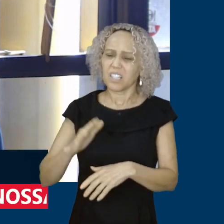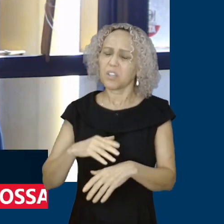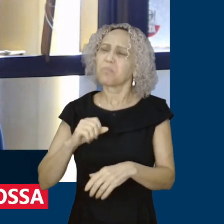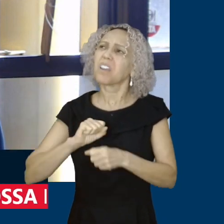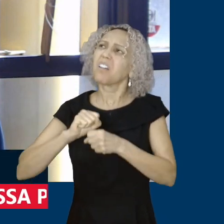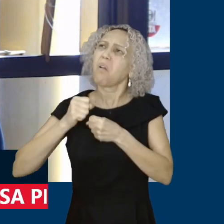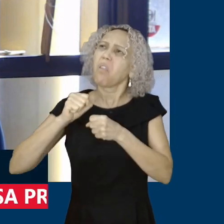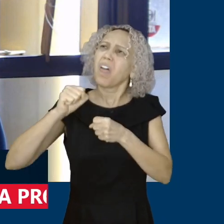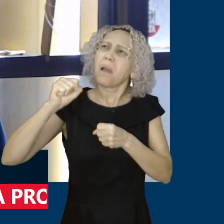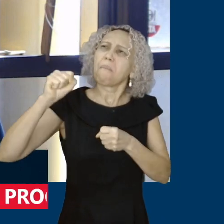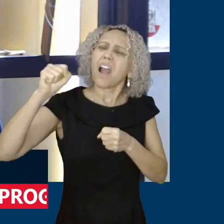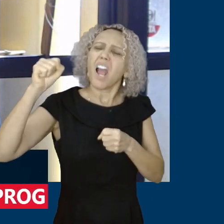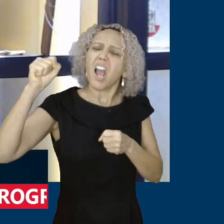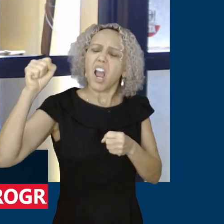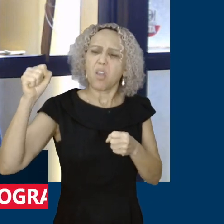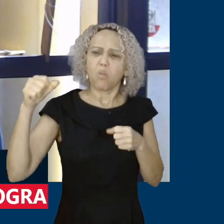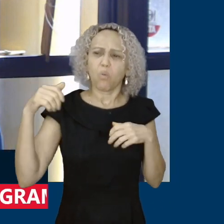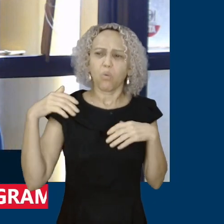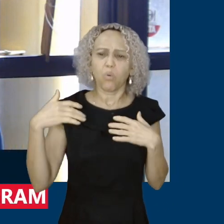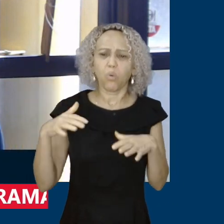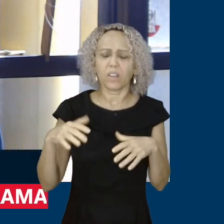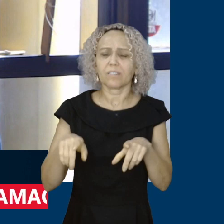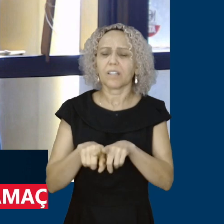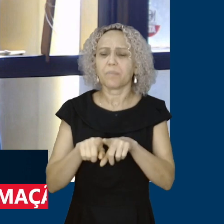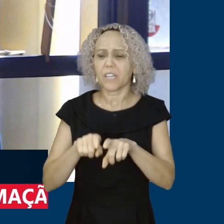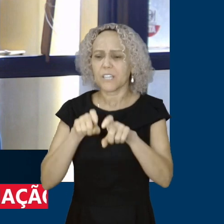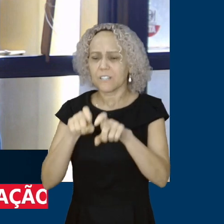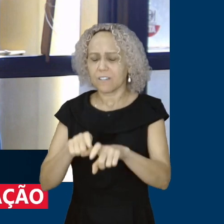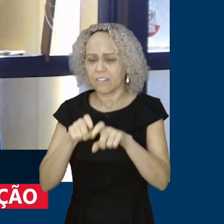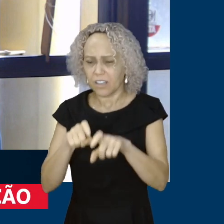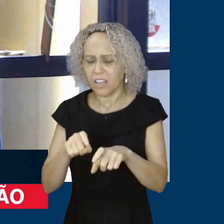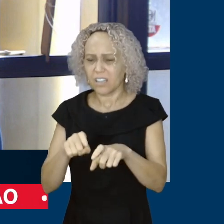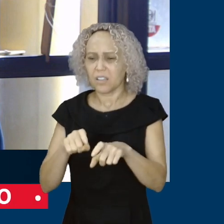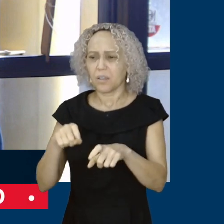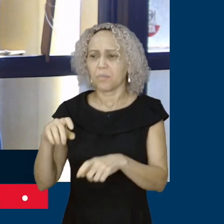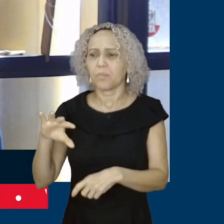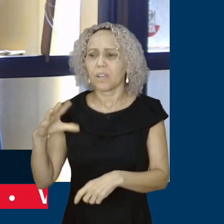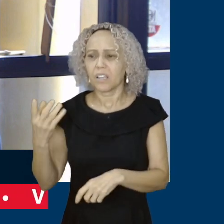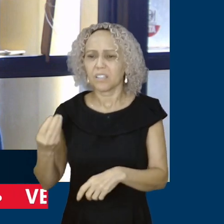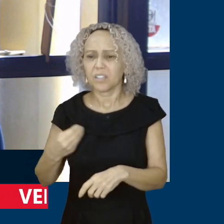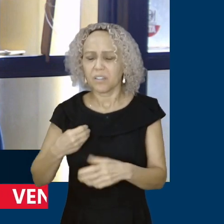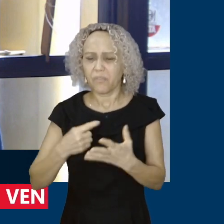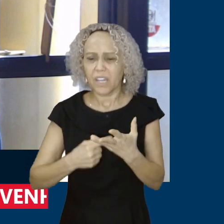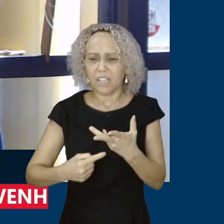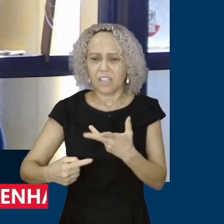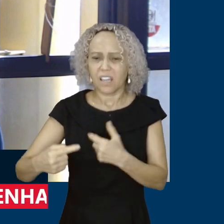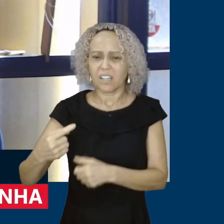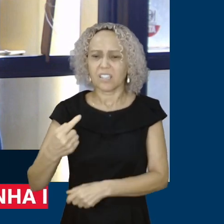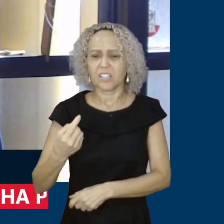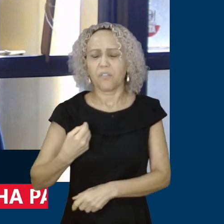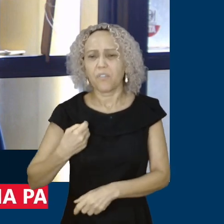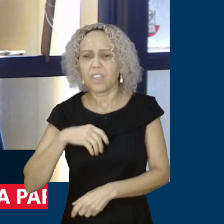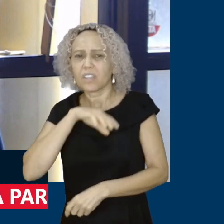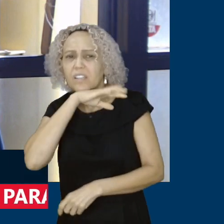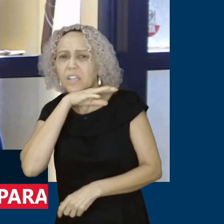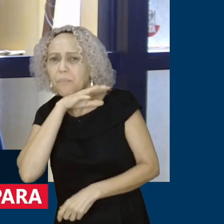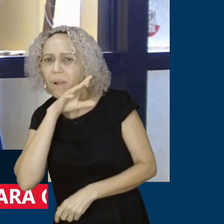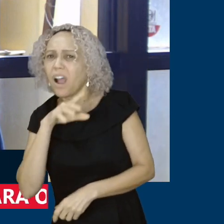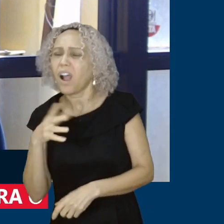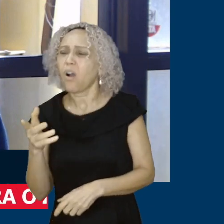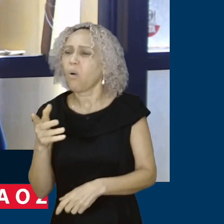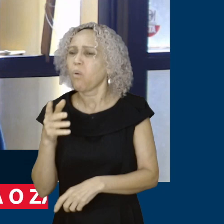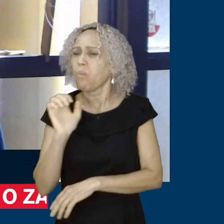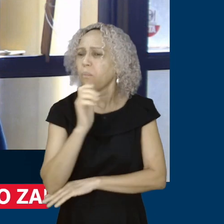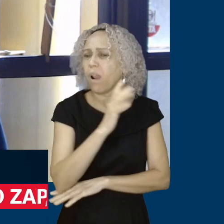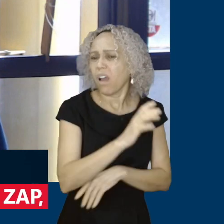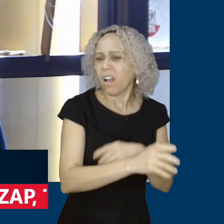potencialidade na própria agricultura, pela sua biodiversidade, pela diversidade étnica, cultural, pelo seu povo, né?